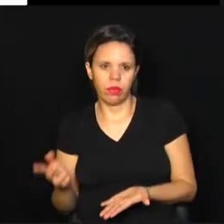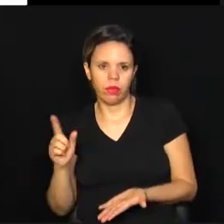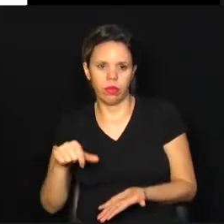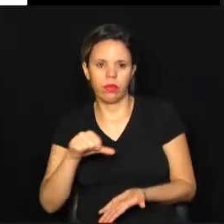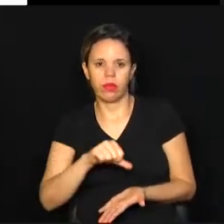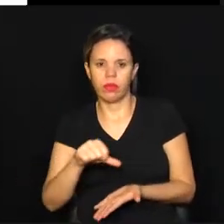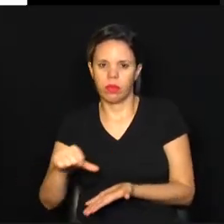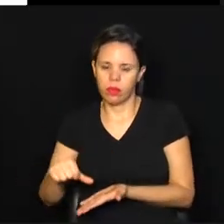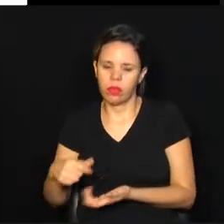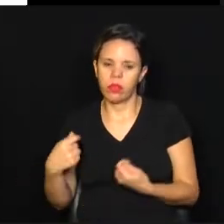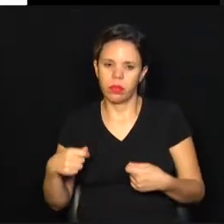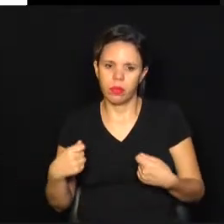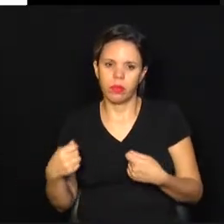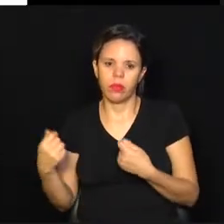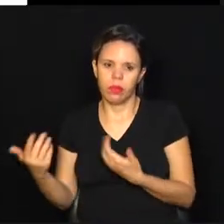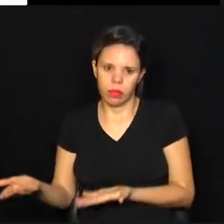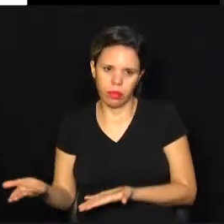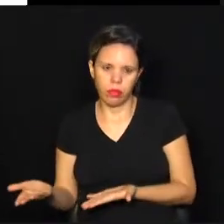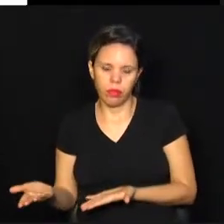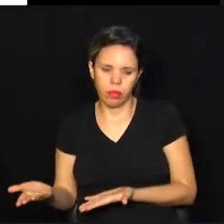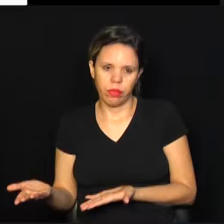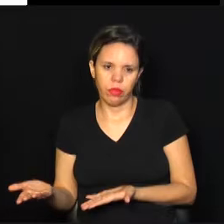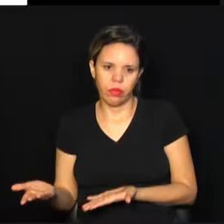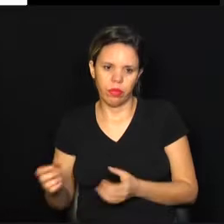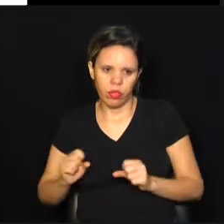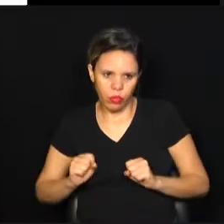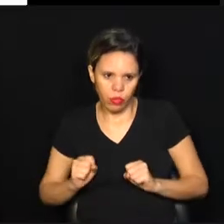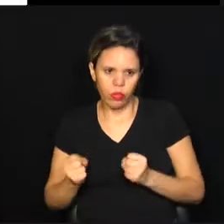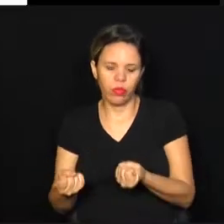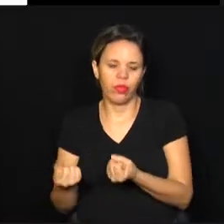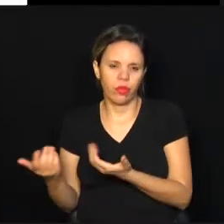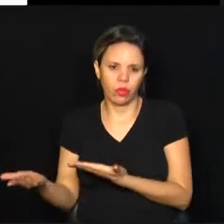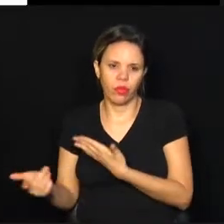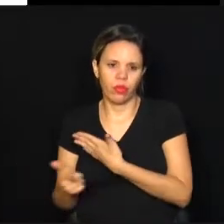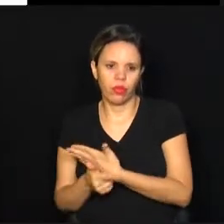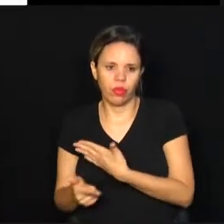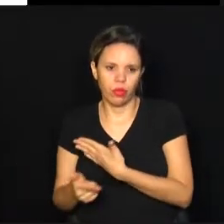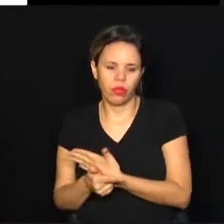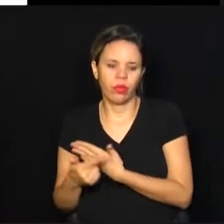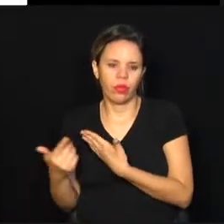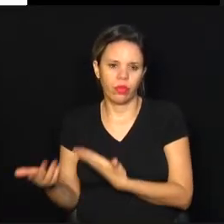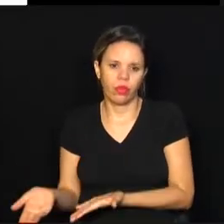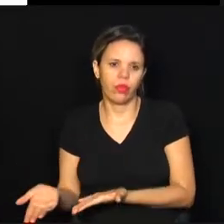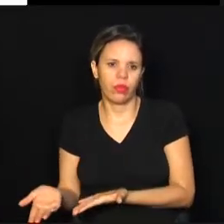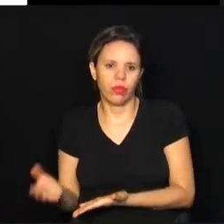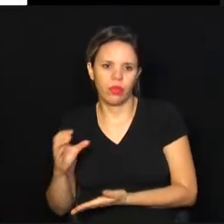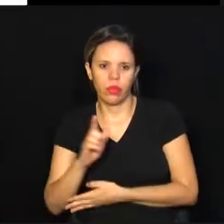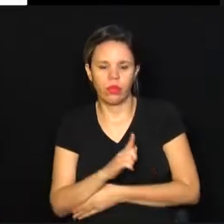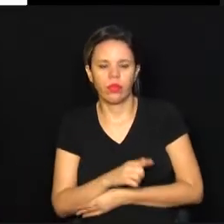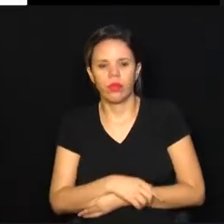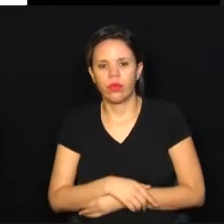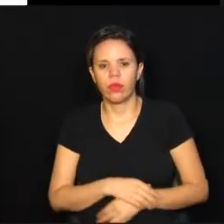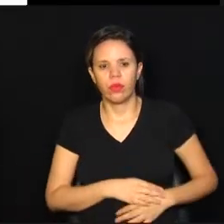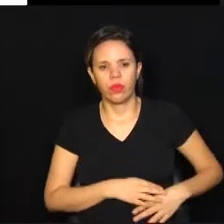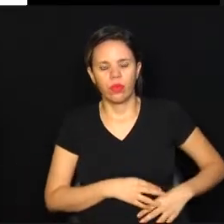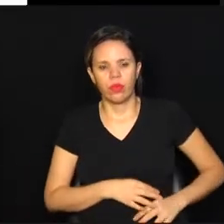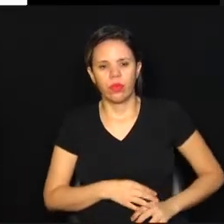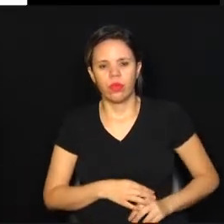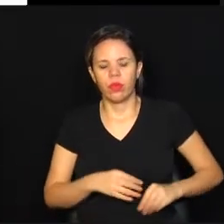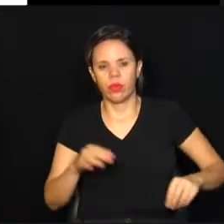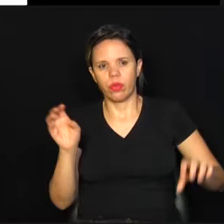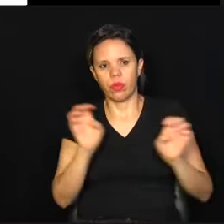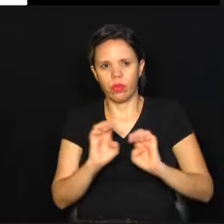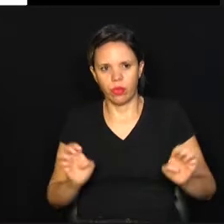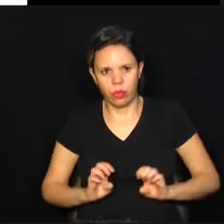que carece de um reforço, né, do papel da centralidade do Campo Grande na estrutura